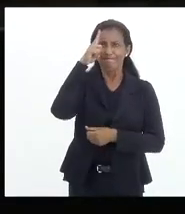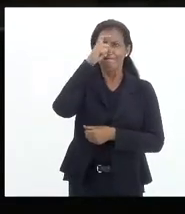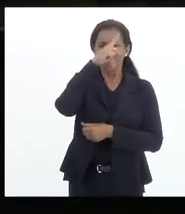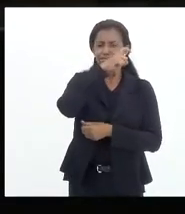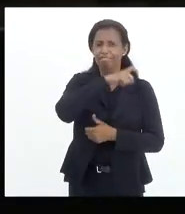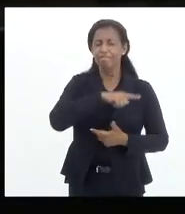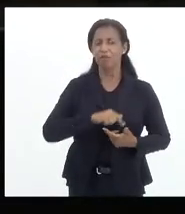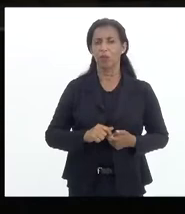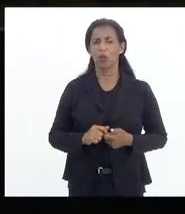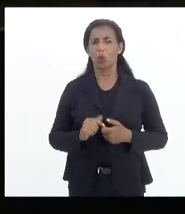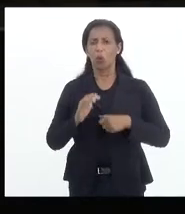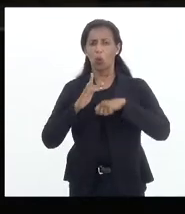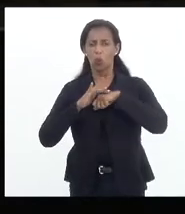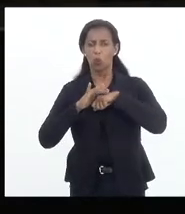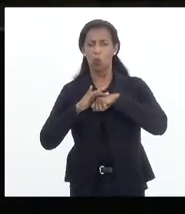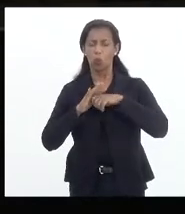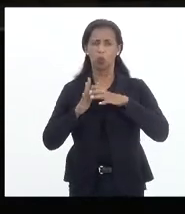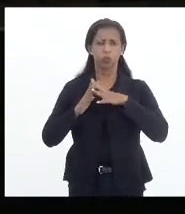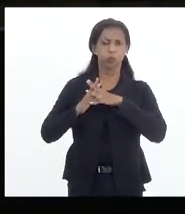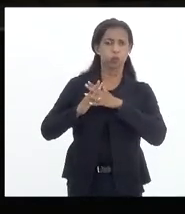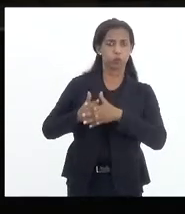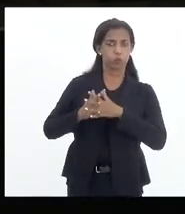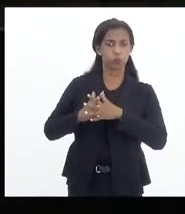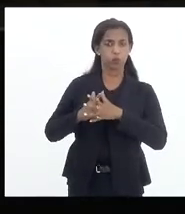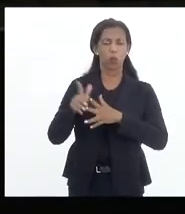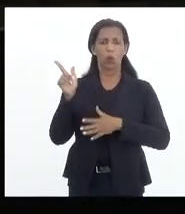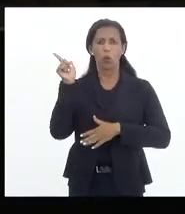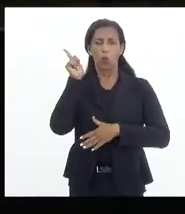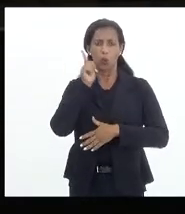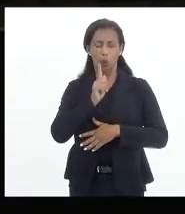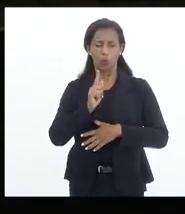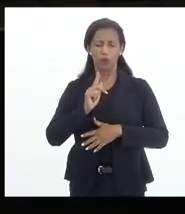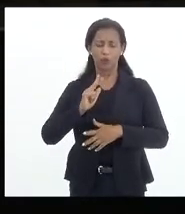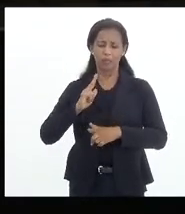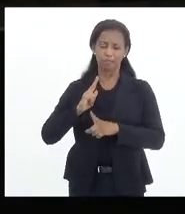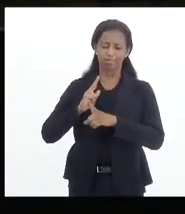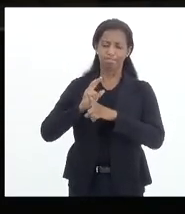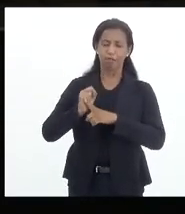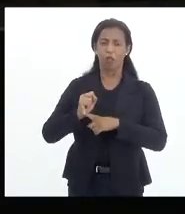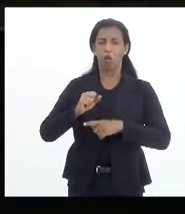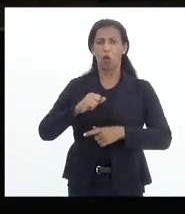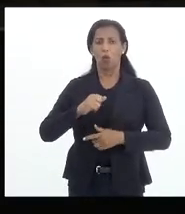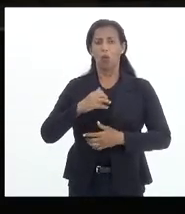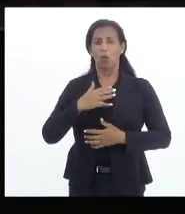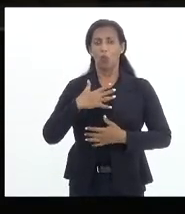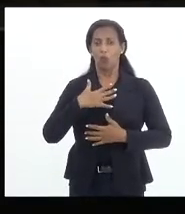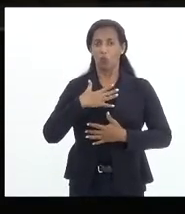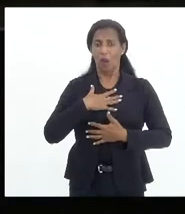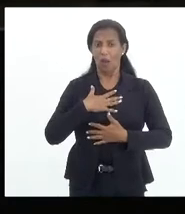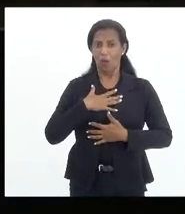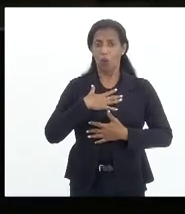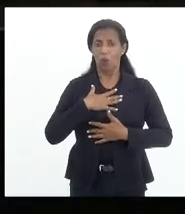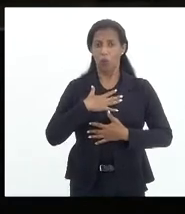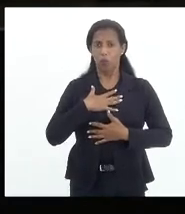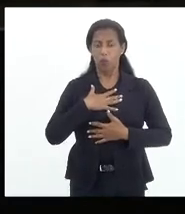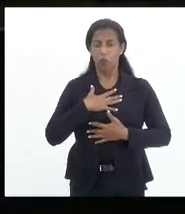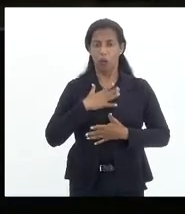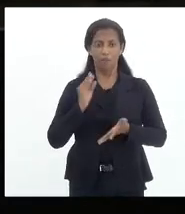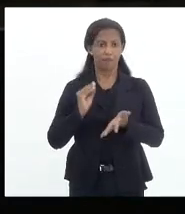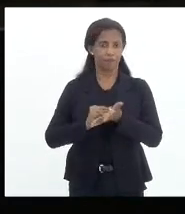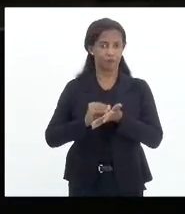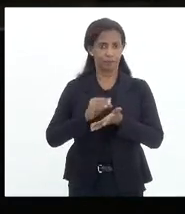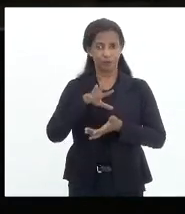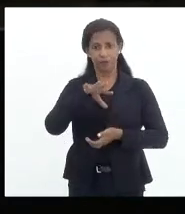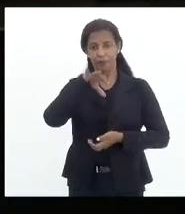é uma doença muito complicada e Consegui superar a falta de algo cansaço e consegui me